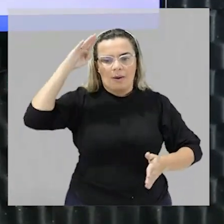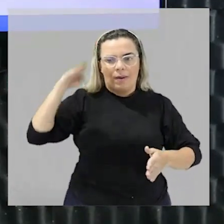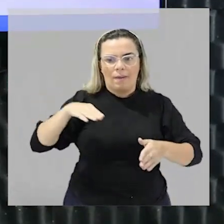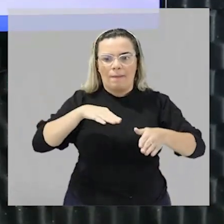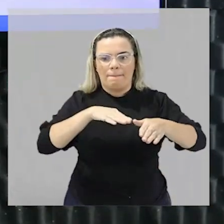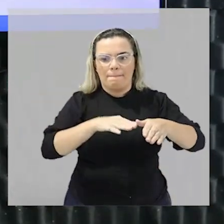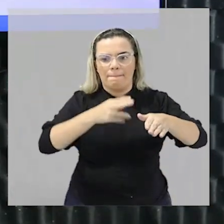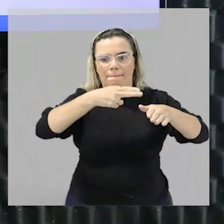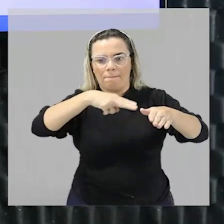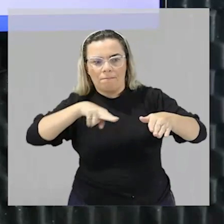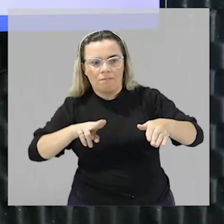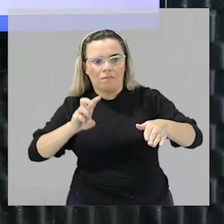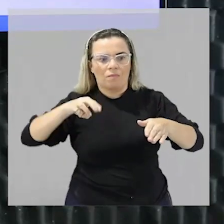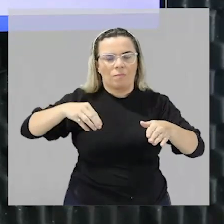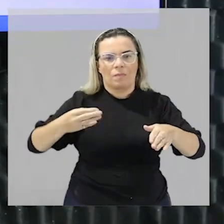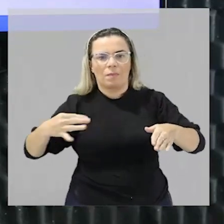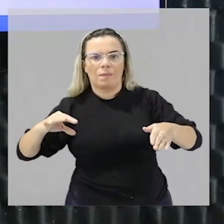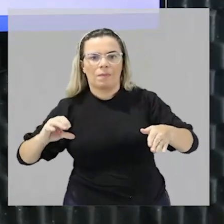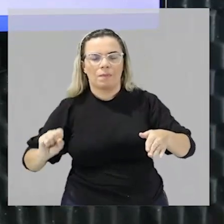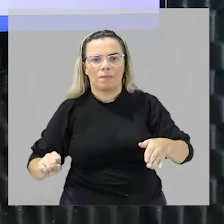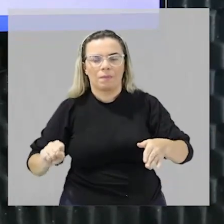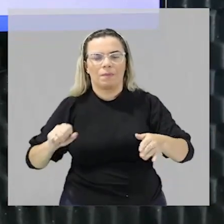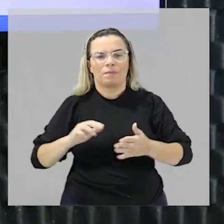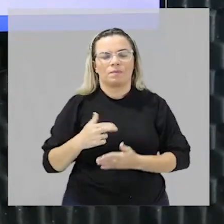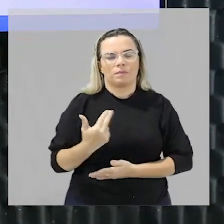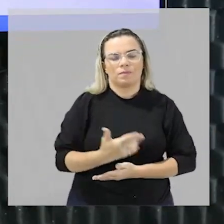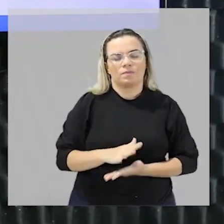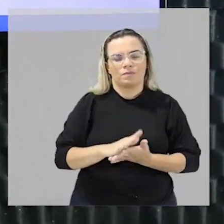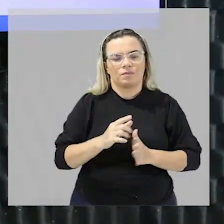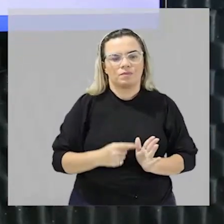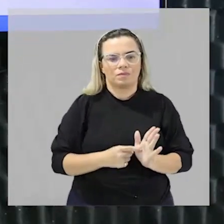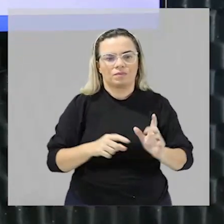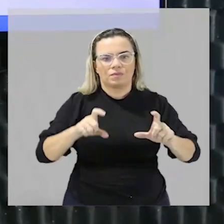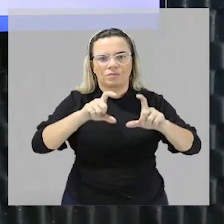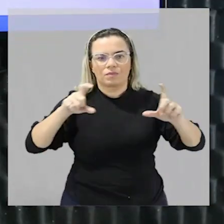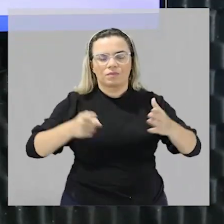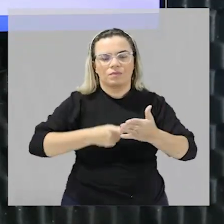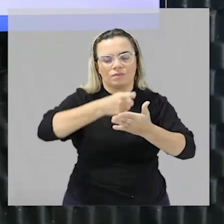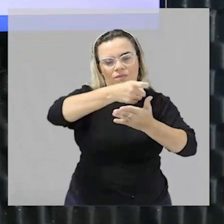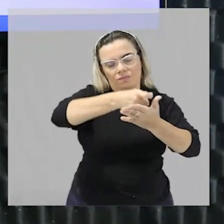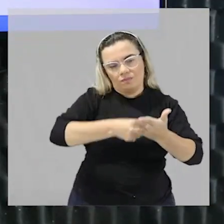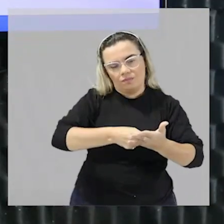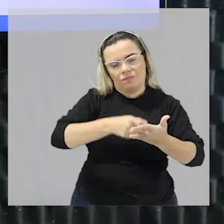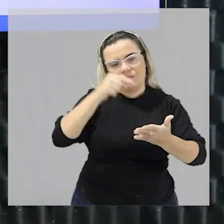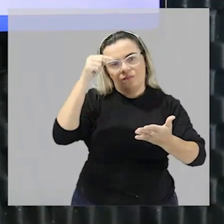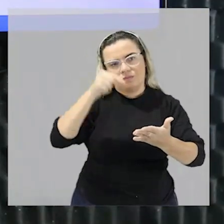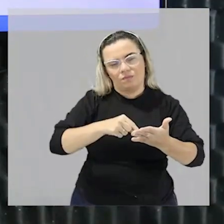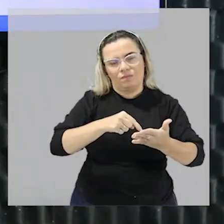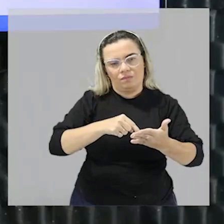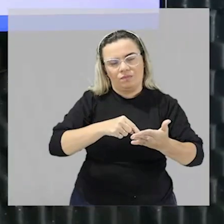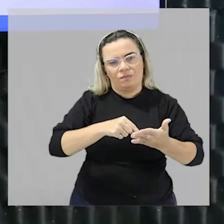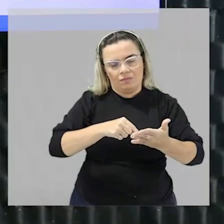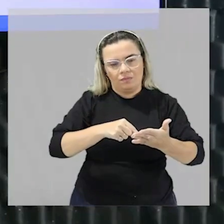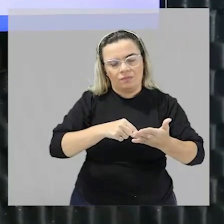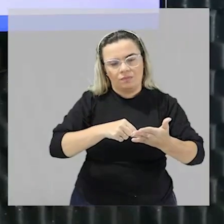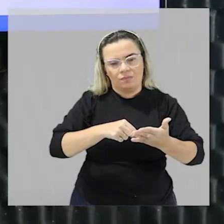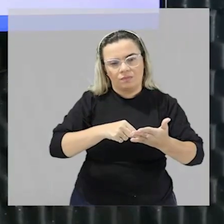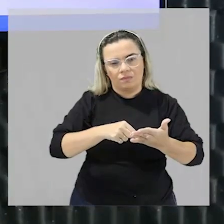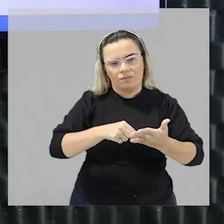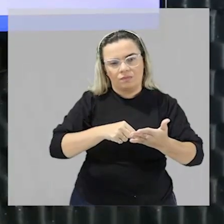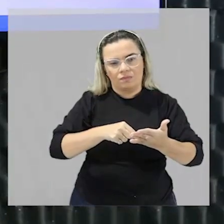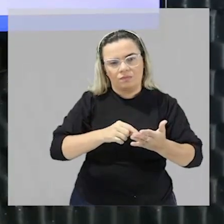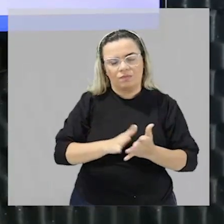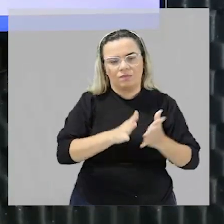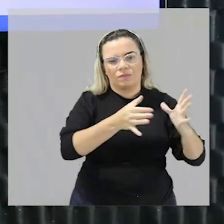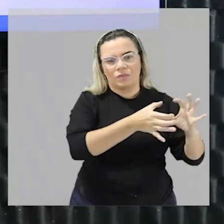o nome de Soldado Medeiros. Nós estamos diante, o texto, ele nos coloca o